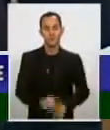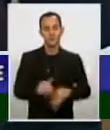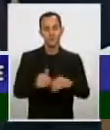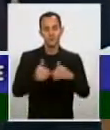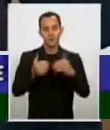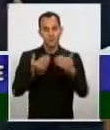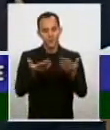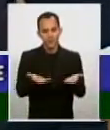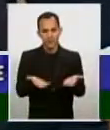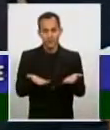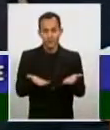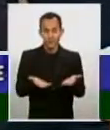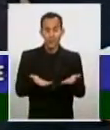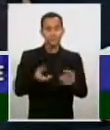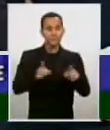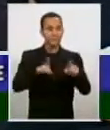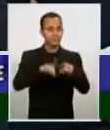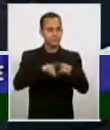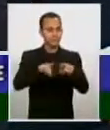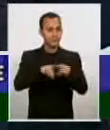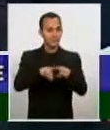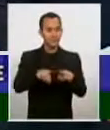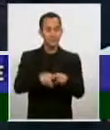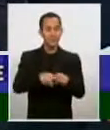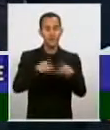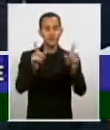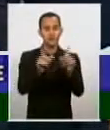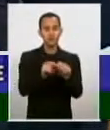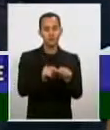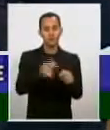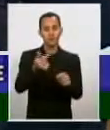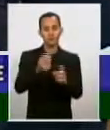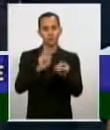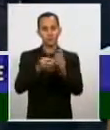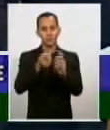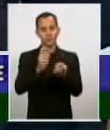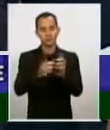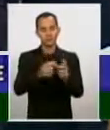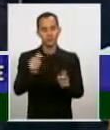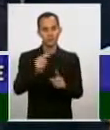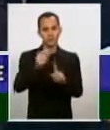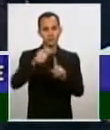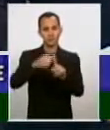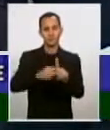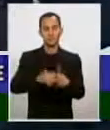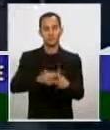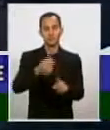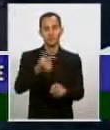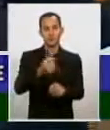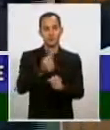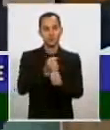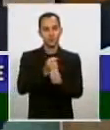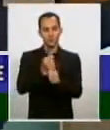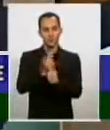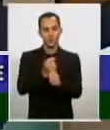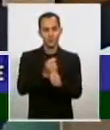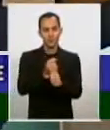Portanto, ainda o resumo da ata da segunda reunião do sétimo período da segunda